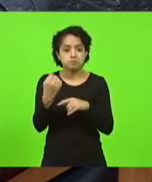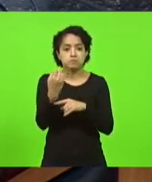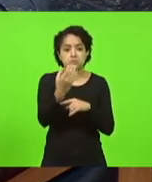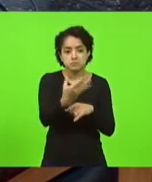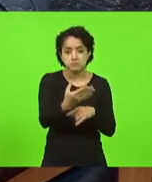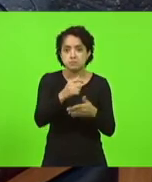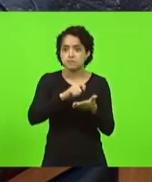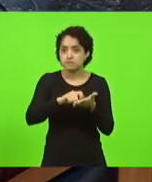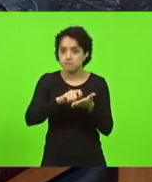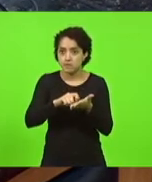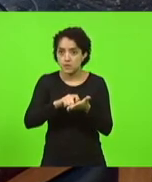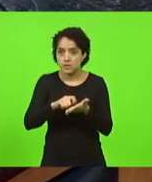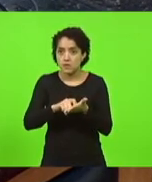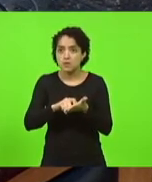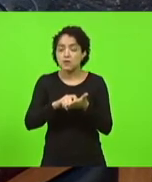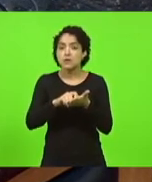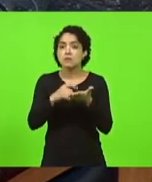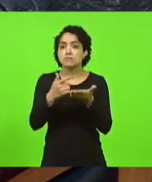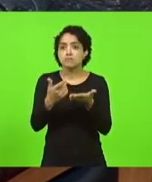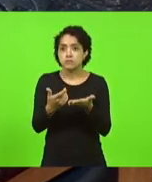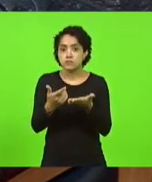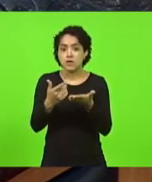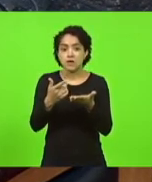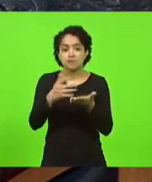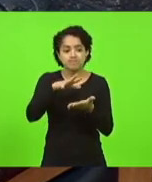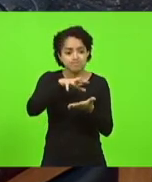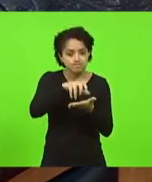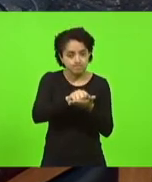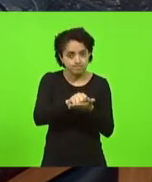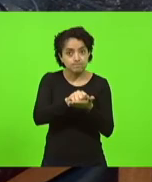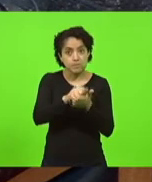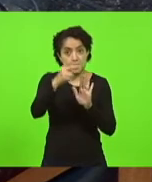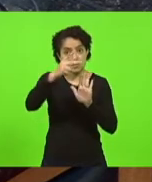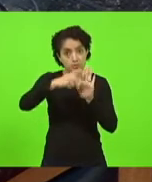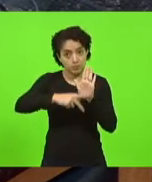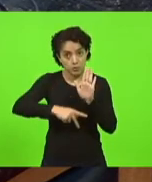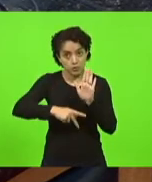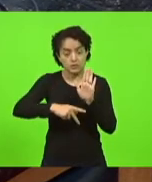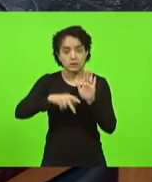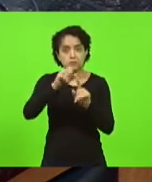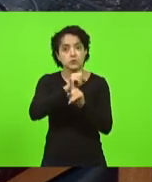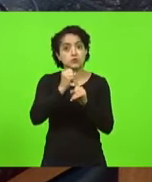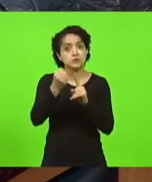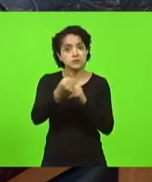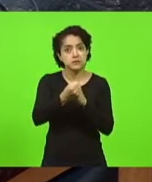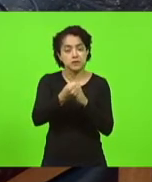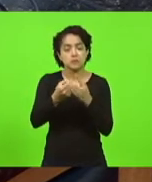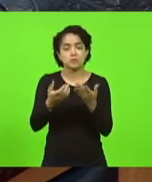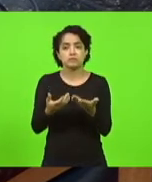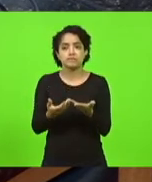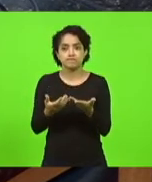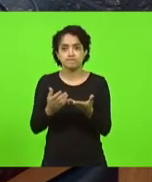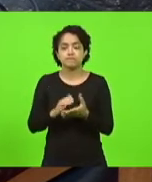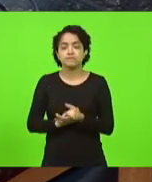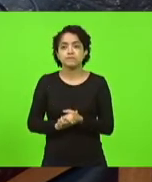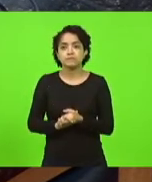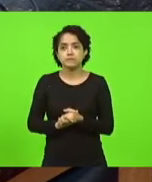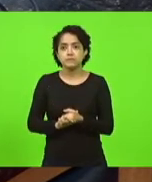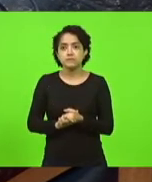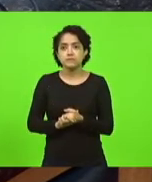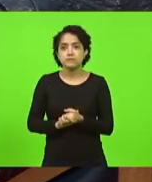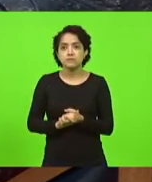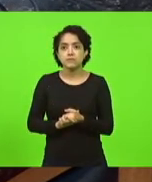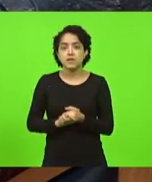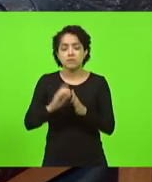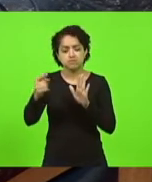inscrever-se em programas sociais, por exemplo. Tá? A ninguém de bom senso ocorre